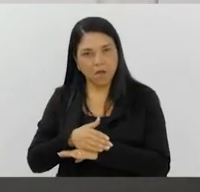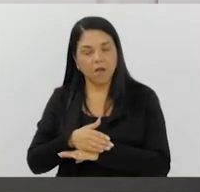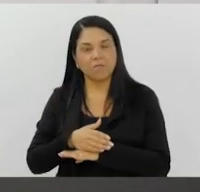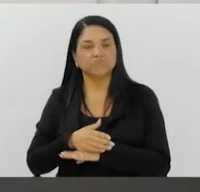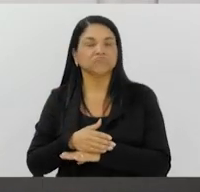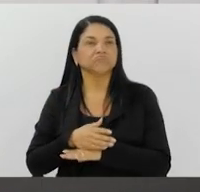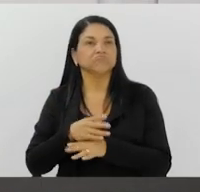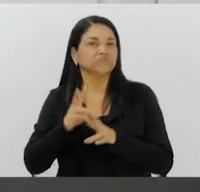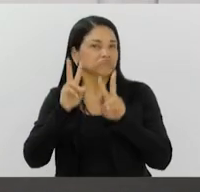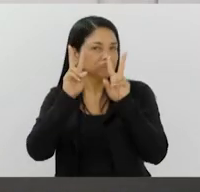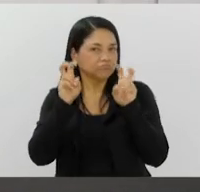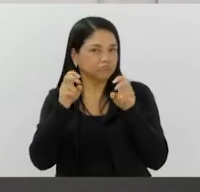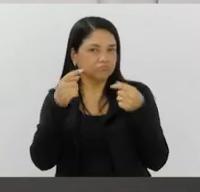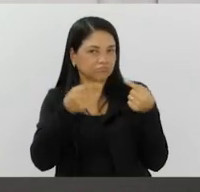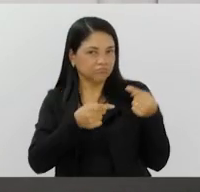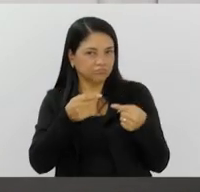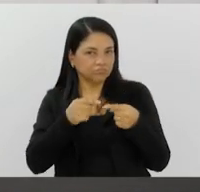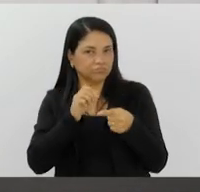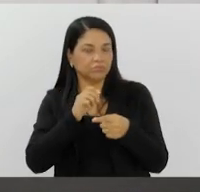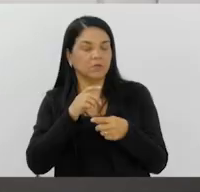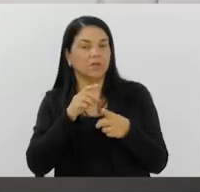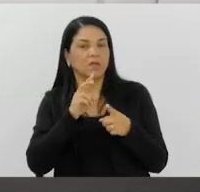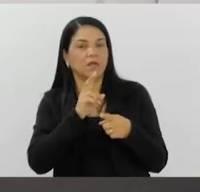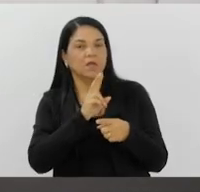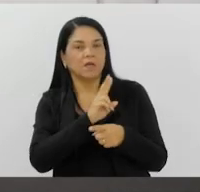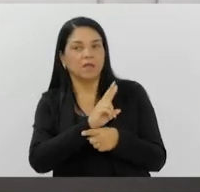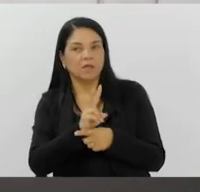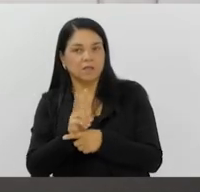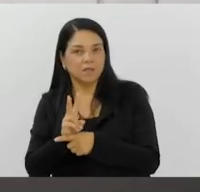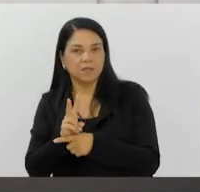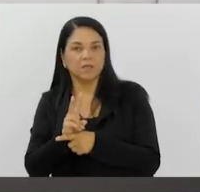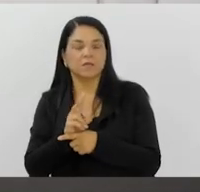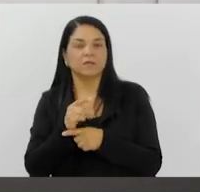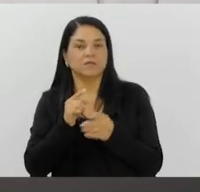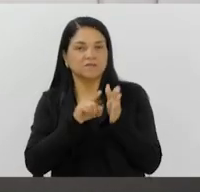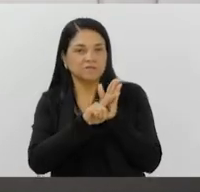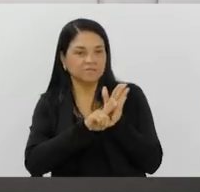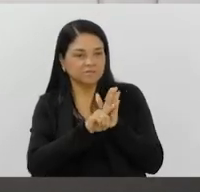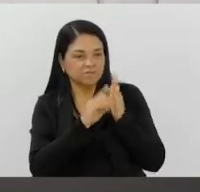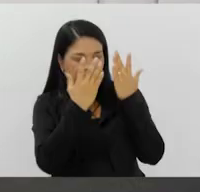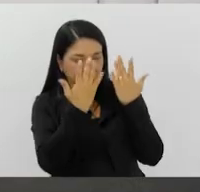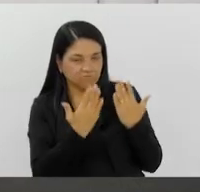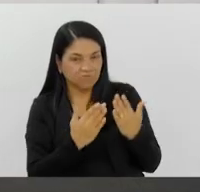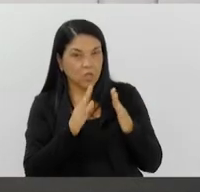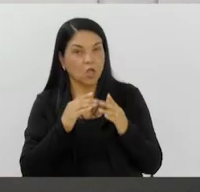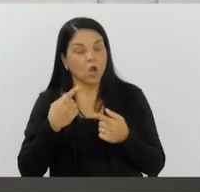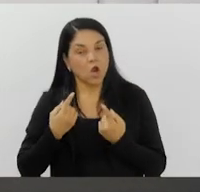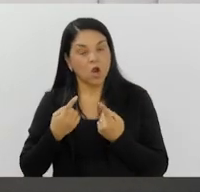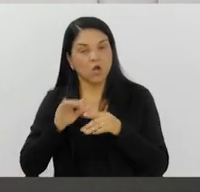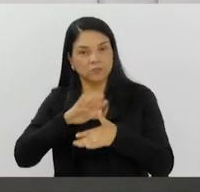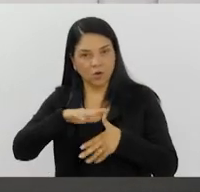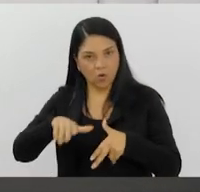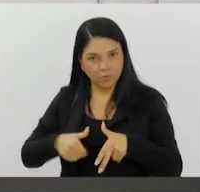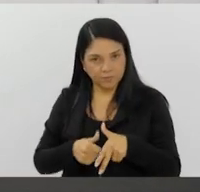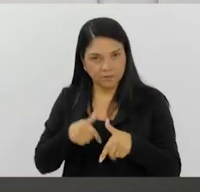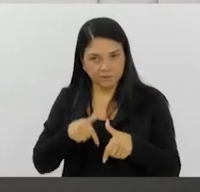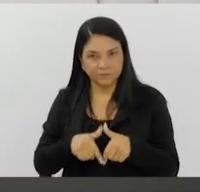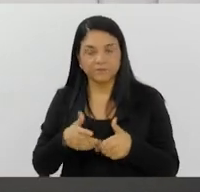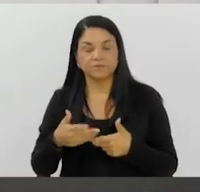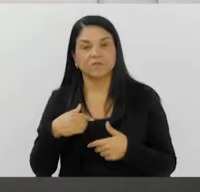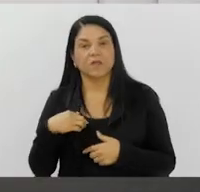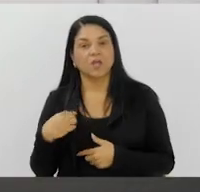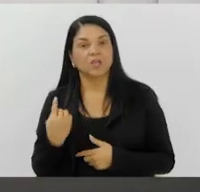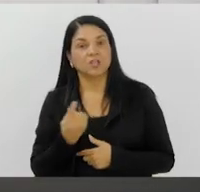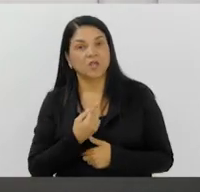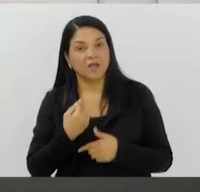Pública investigativa outro combate à corrupção por algumas questões que a gente não é o nosso tema aqui hoje essas